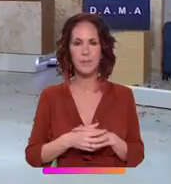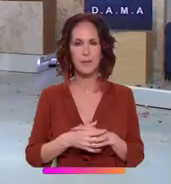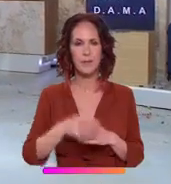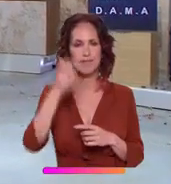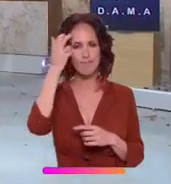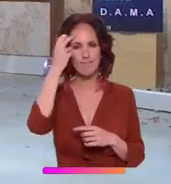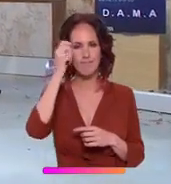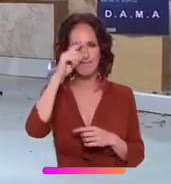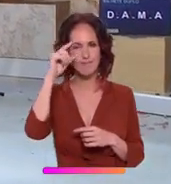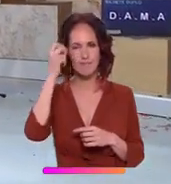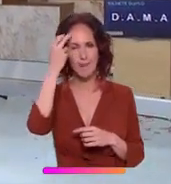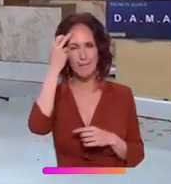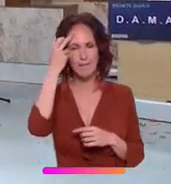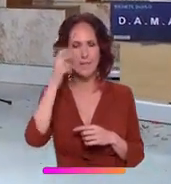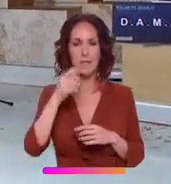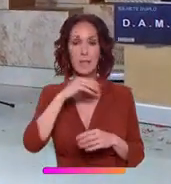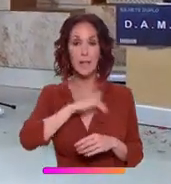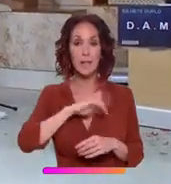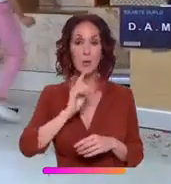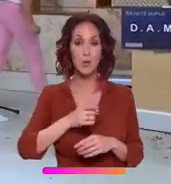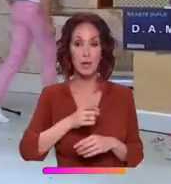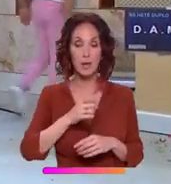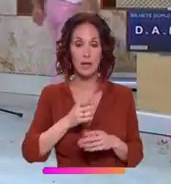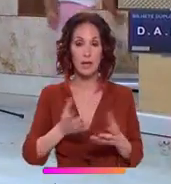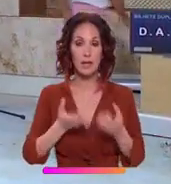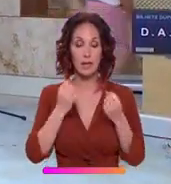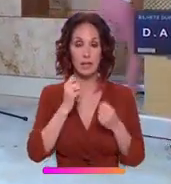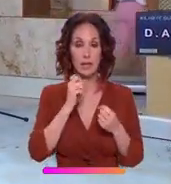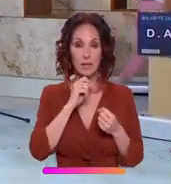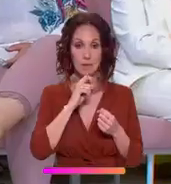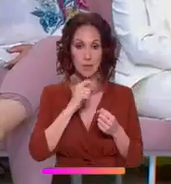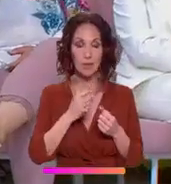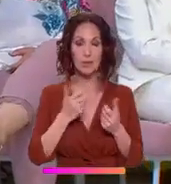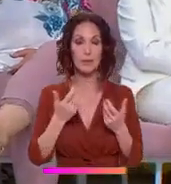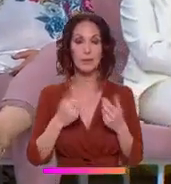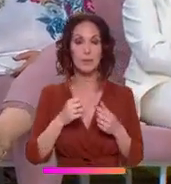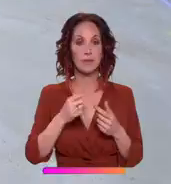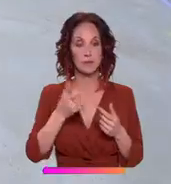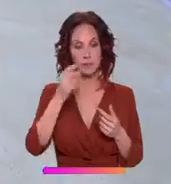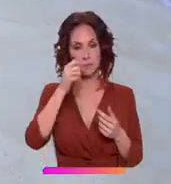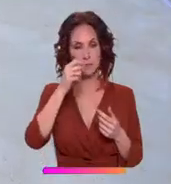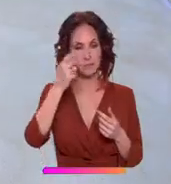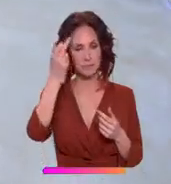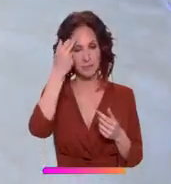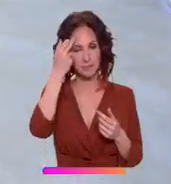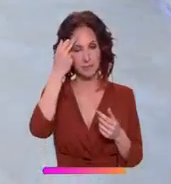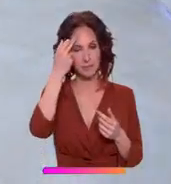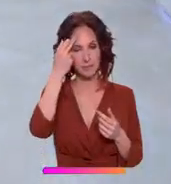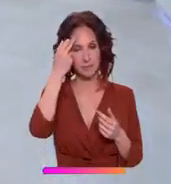Ok, para o Big Memória, o que é que está em jogo? Cláudio, na nossa montra. Atenção, muita atenção. Para o Big Memória, nós vamos